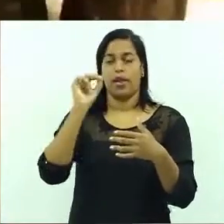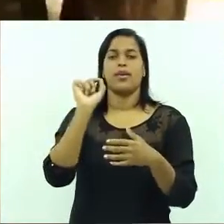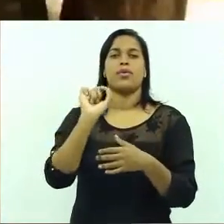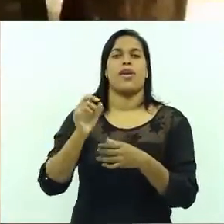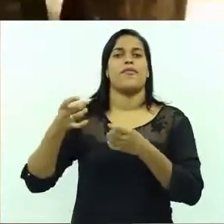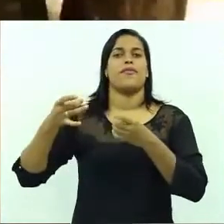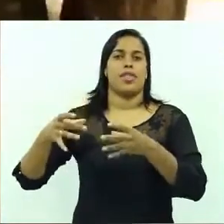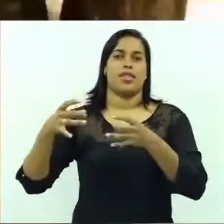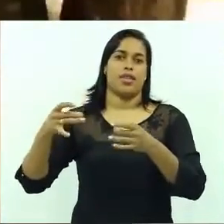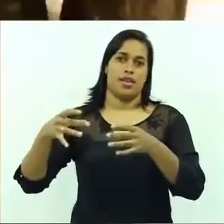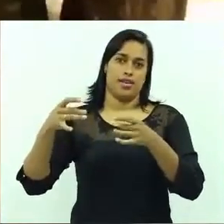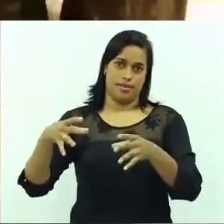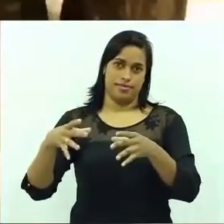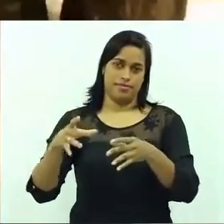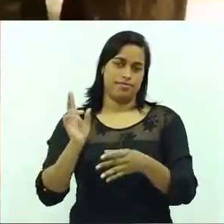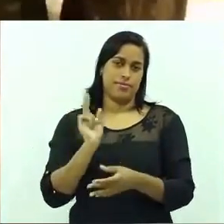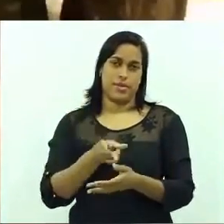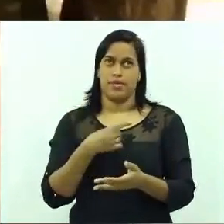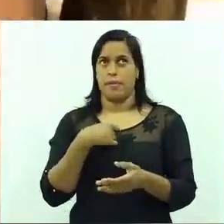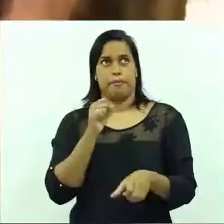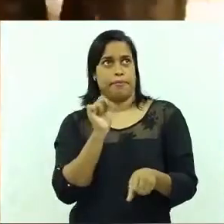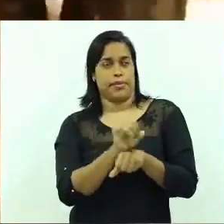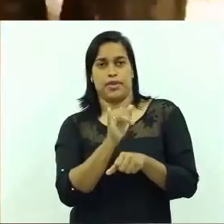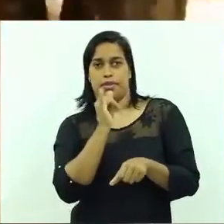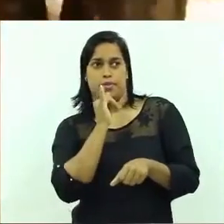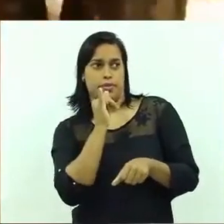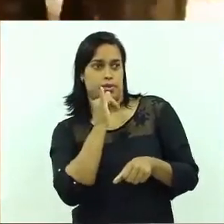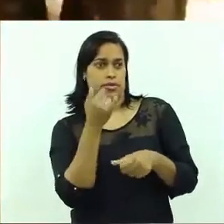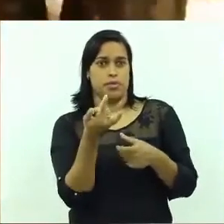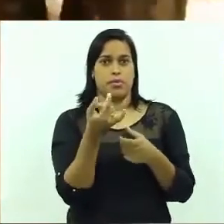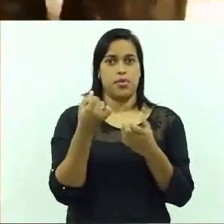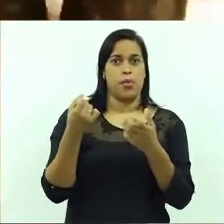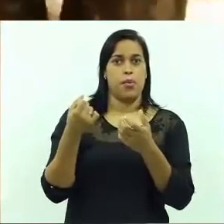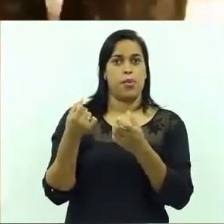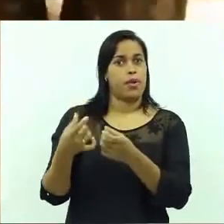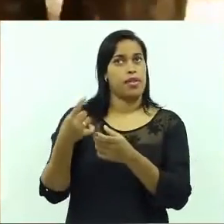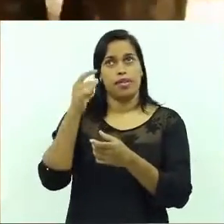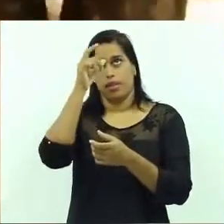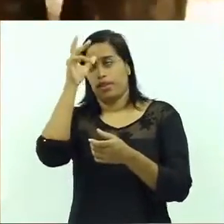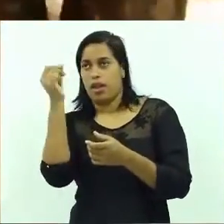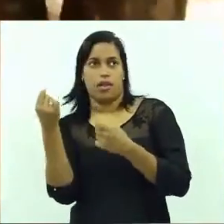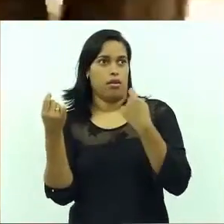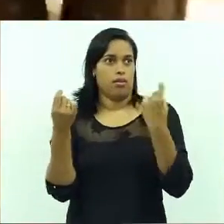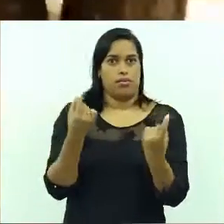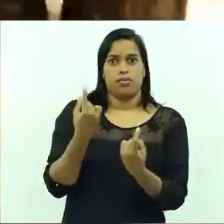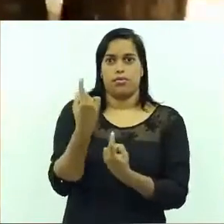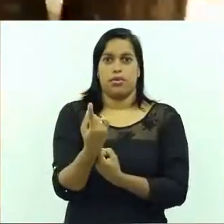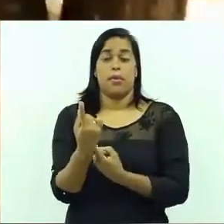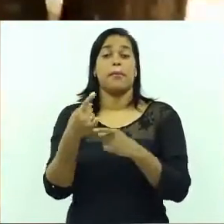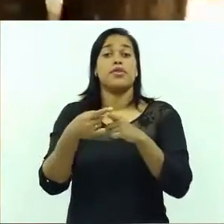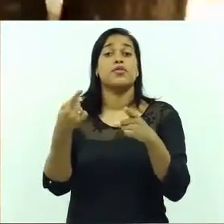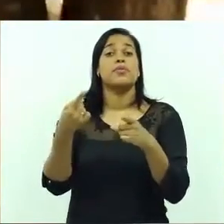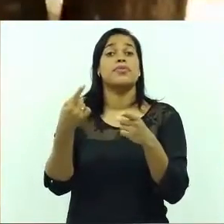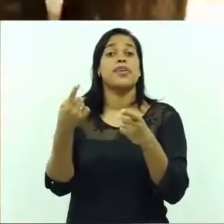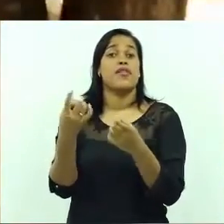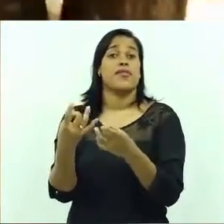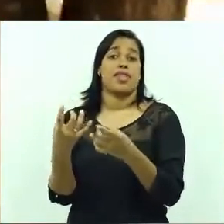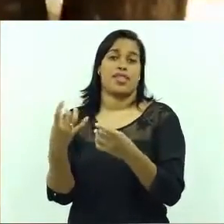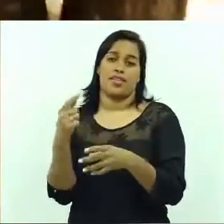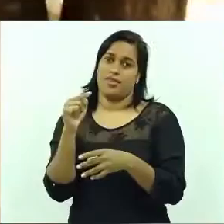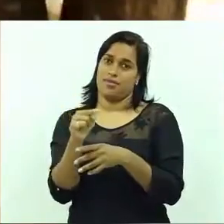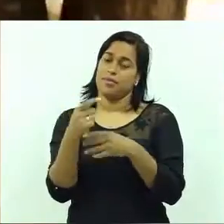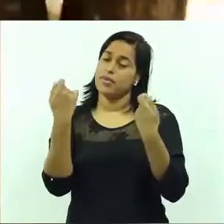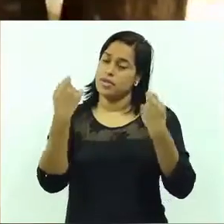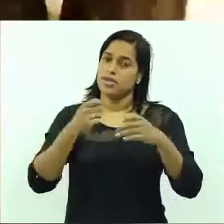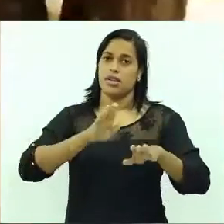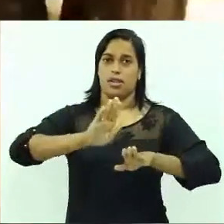vender. A gente vai parar agora e vai ter ideia de fazer isso, fazer aquilo outro, e para vender isso, e para vender aquilo. Então, muito cuidado